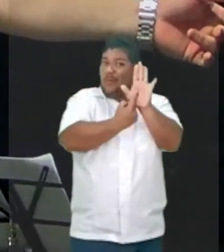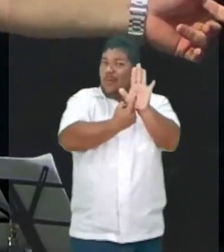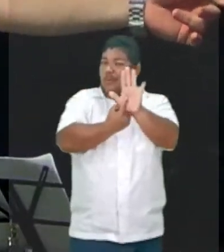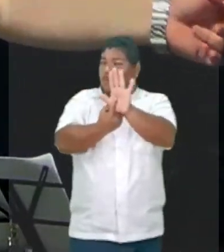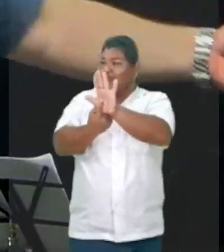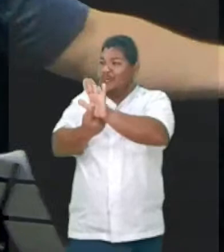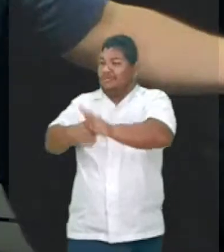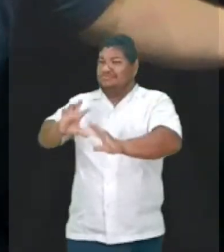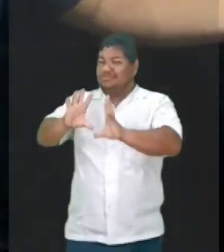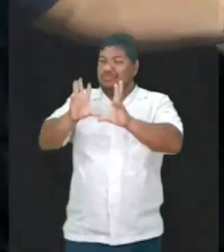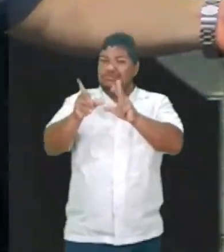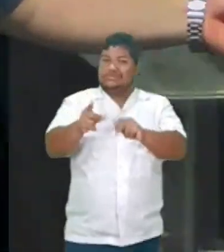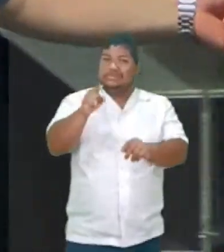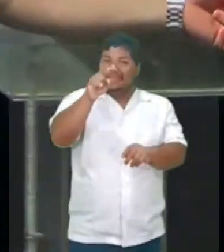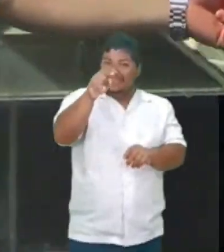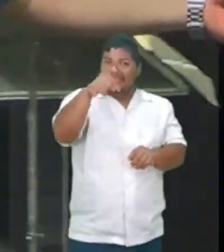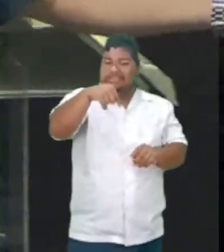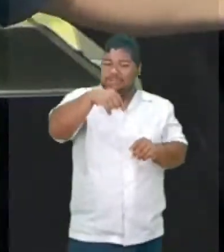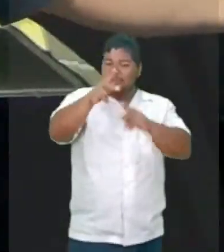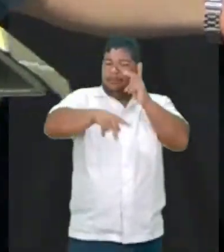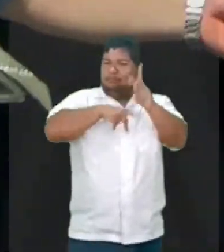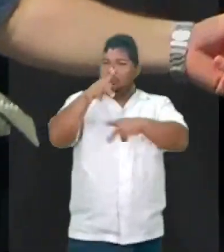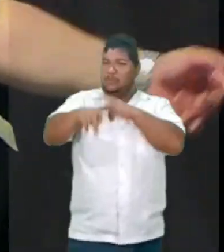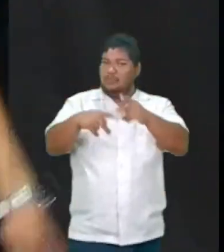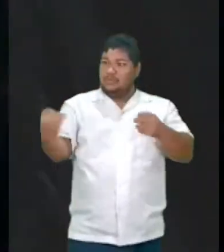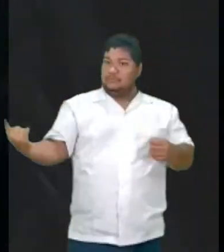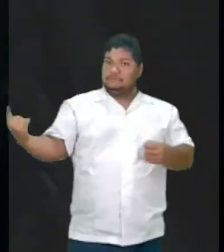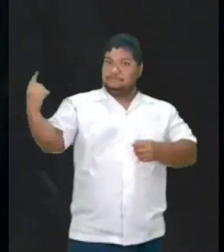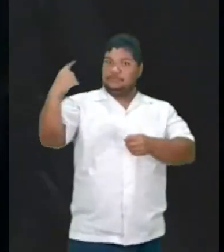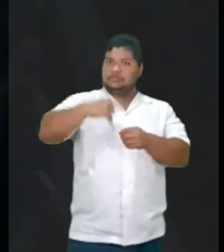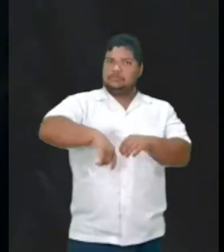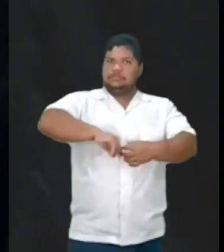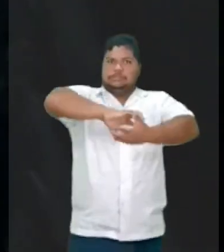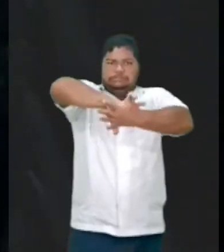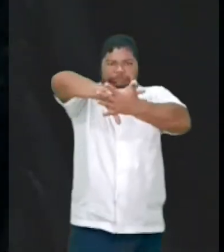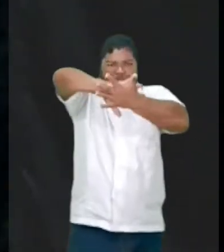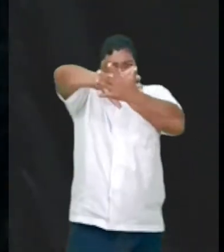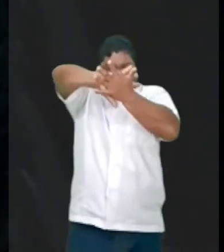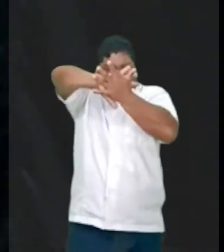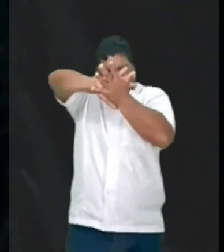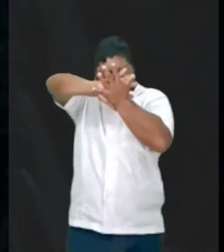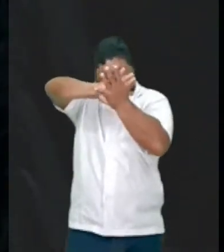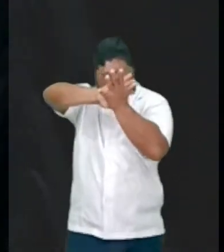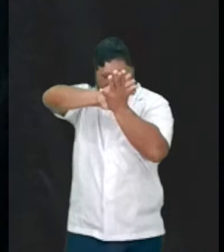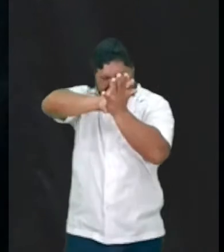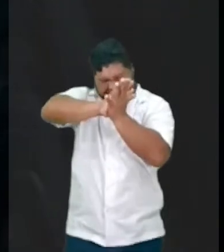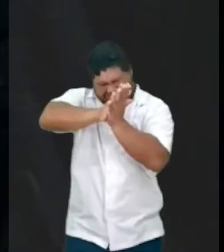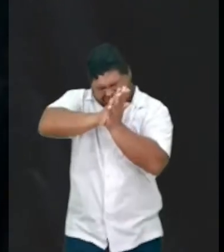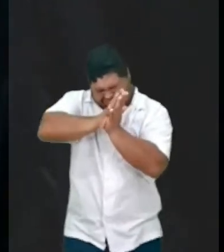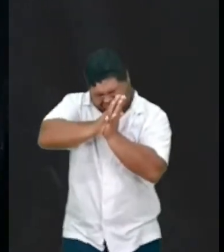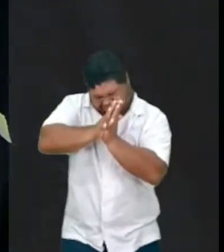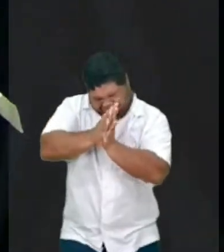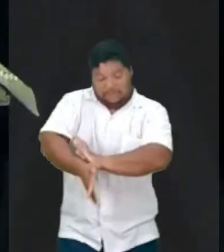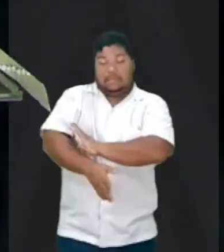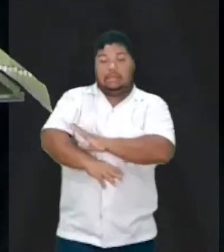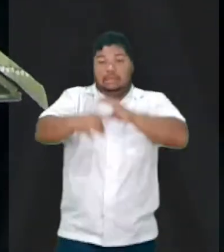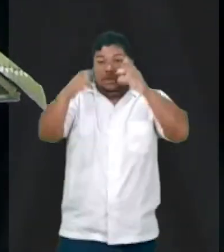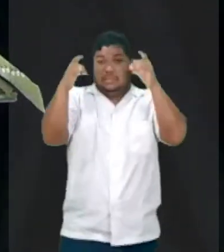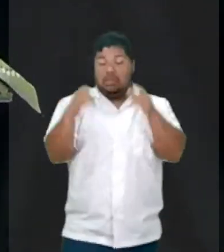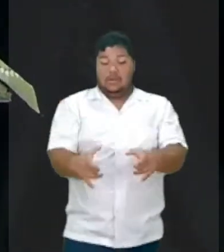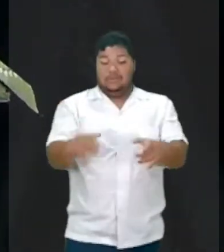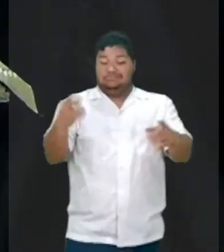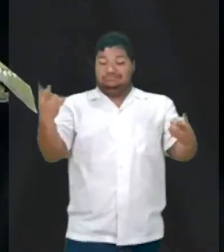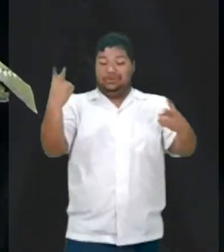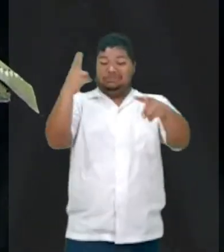aqui, este povo virá e destruirá esta nação, levará cativo os